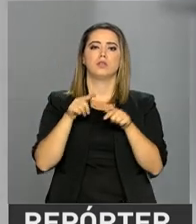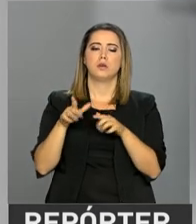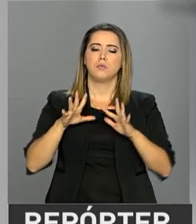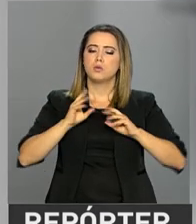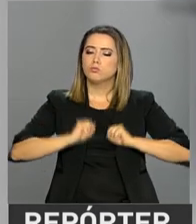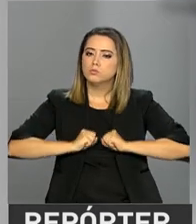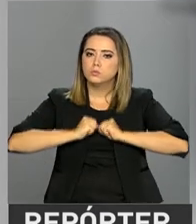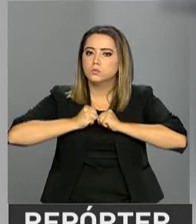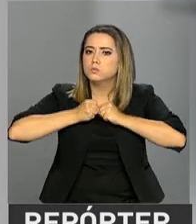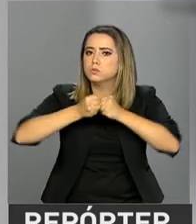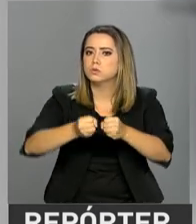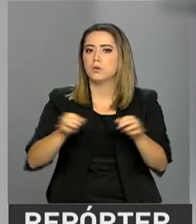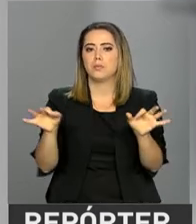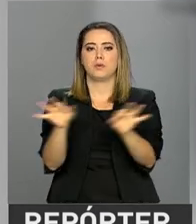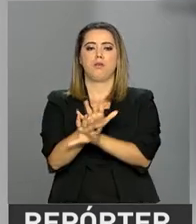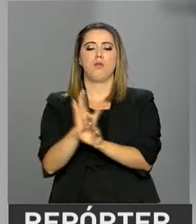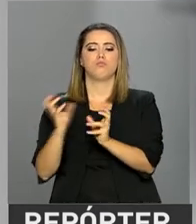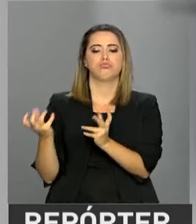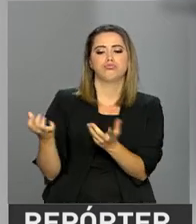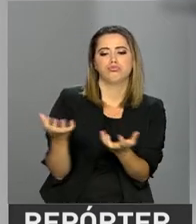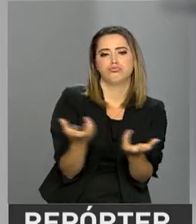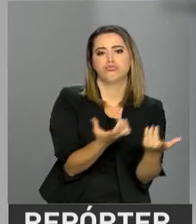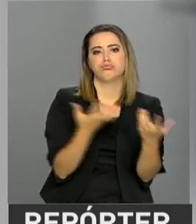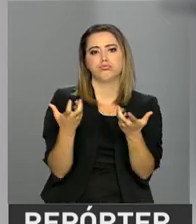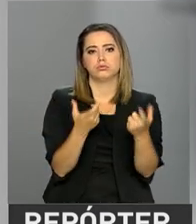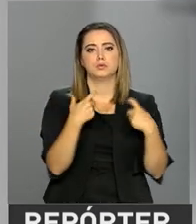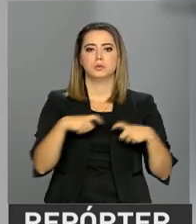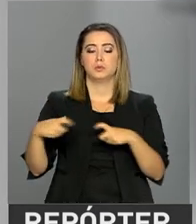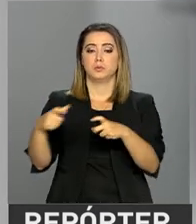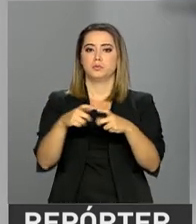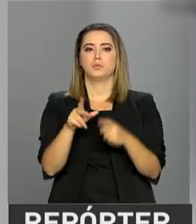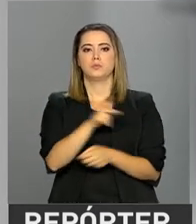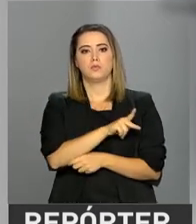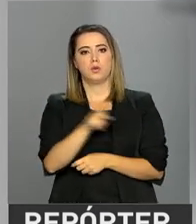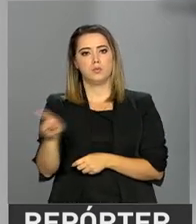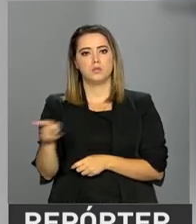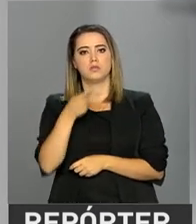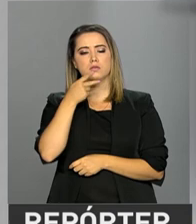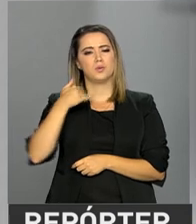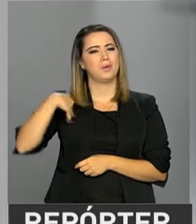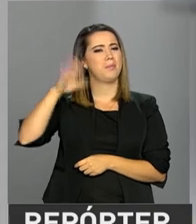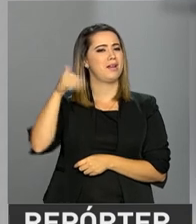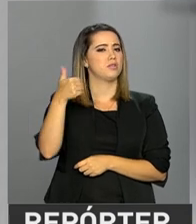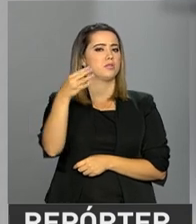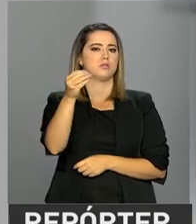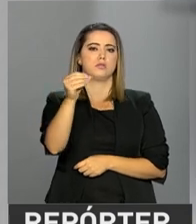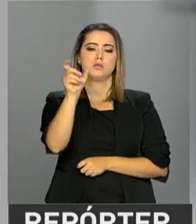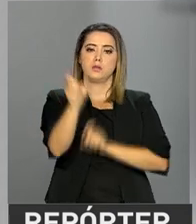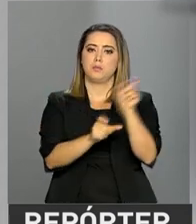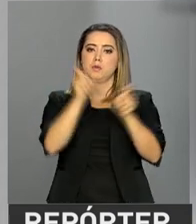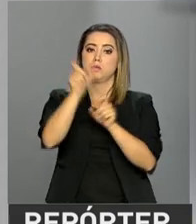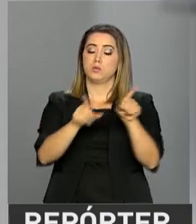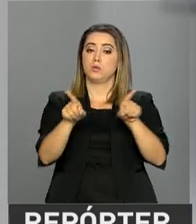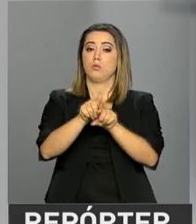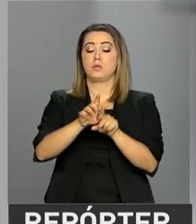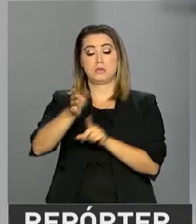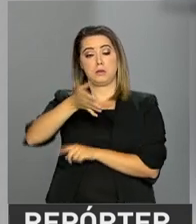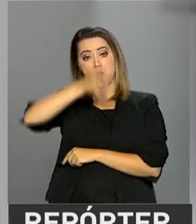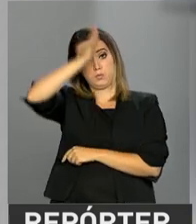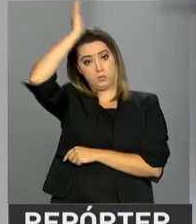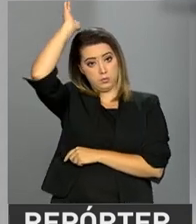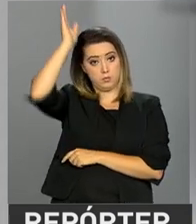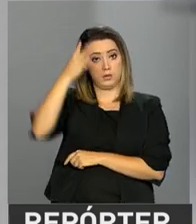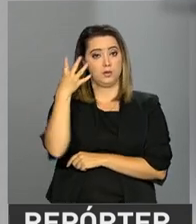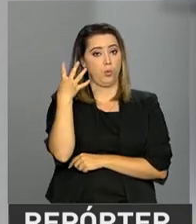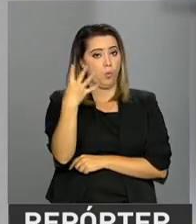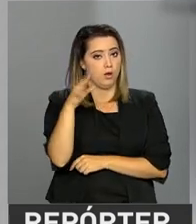total para acabar com os incêndios florestais na região o presidente destacou que mais de cem brigadistas além de bombeiros quatro aviões